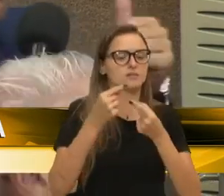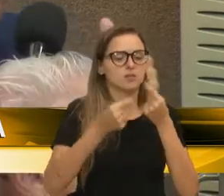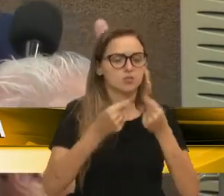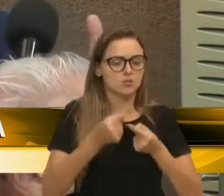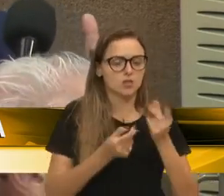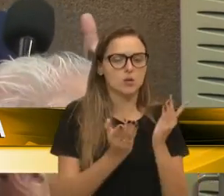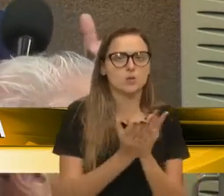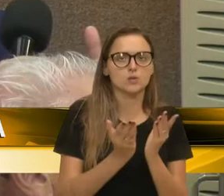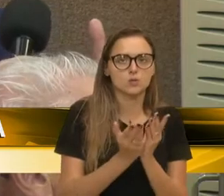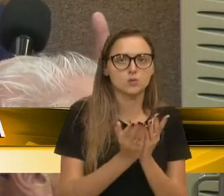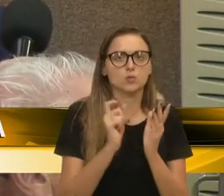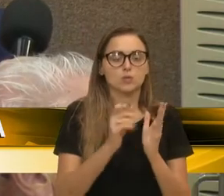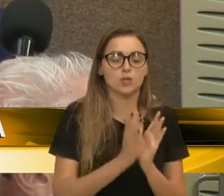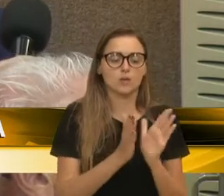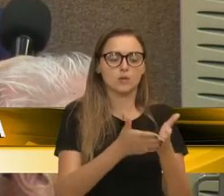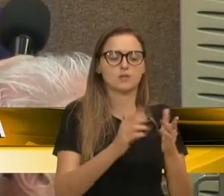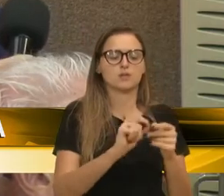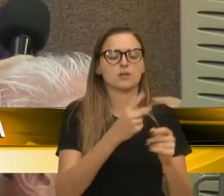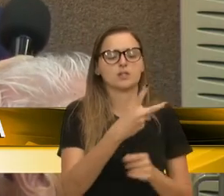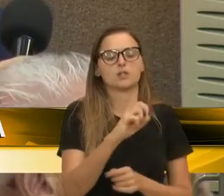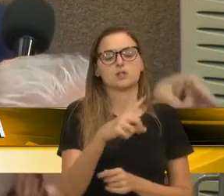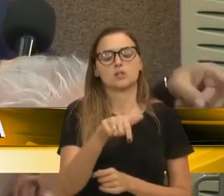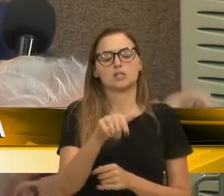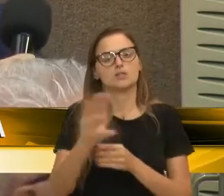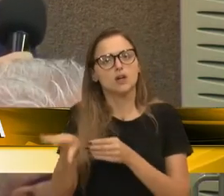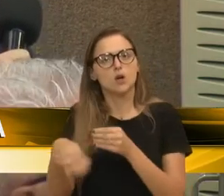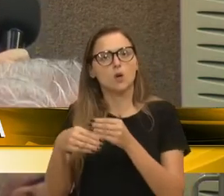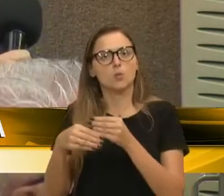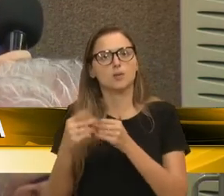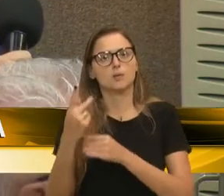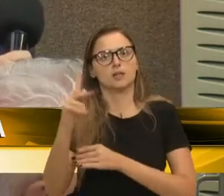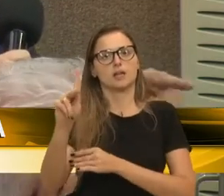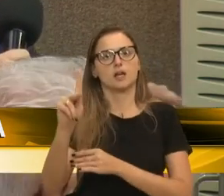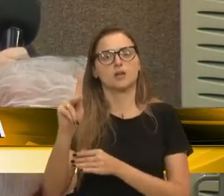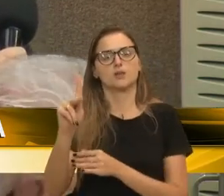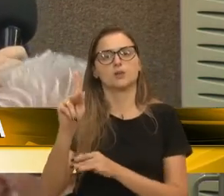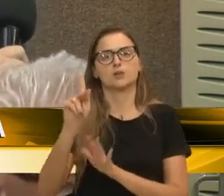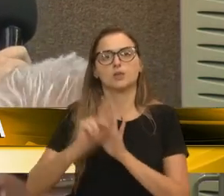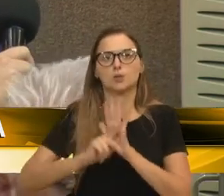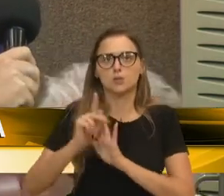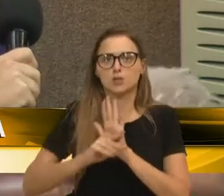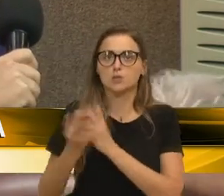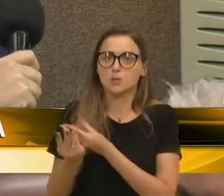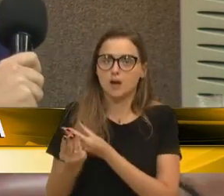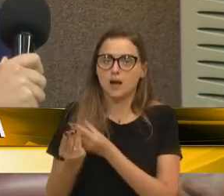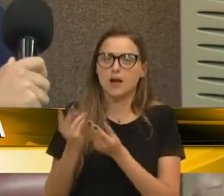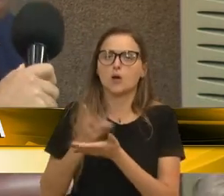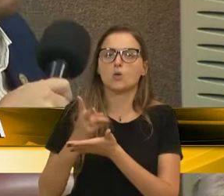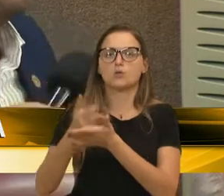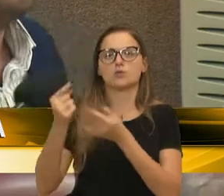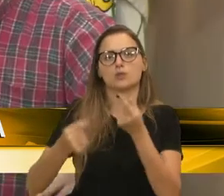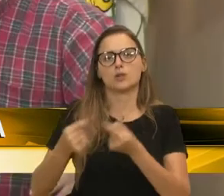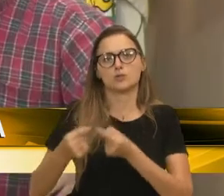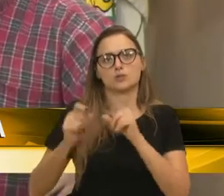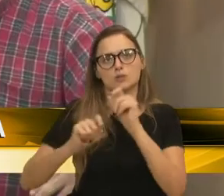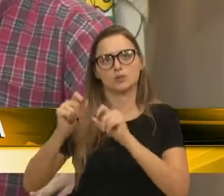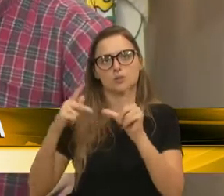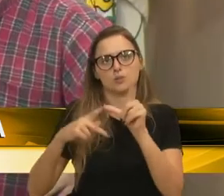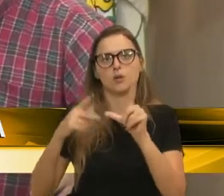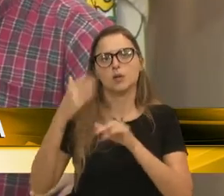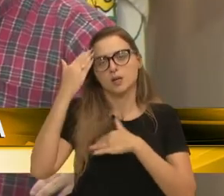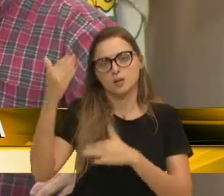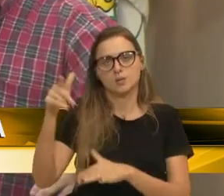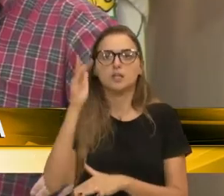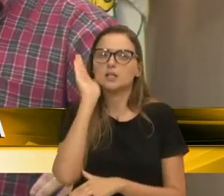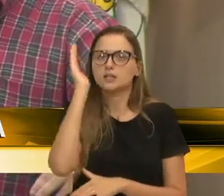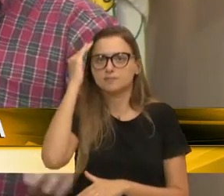comissão em 2017, eu tenho certeza que vai acrescentar muito e vai auxiliar muito o senhor a levar adiante esse debate. Muito obrigado. Muito obrigado pela contribuição.